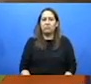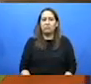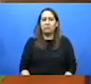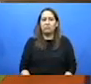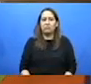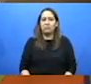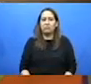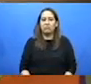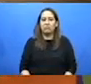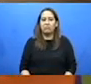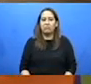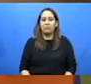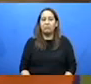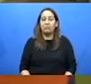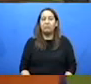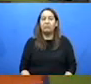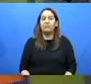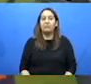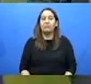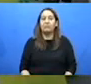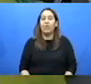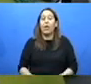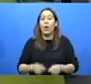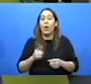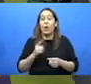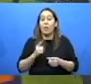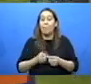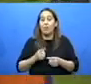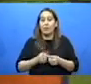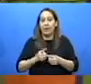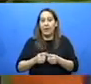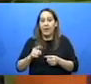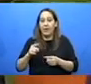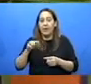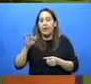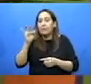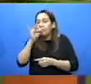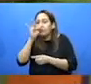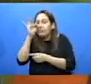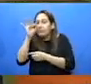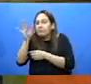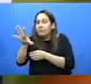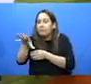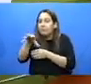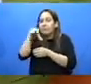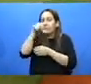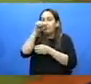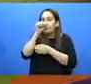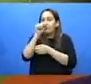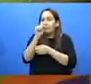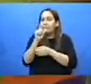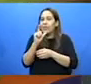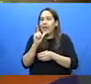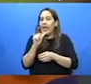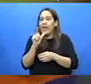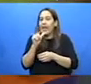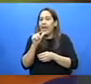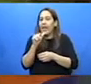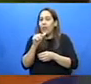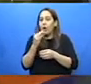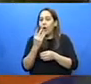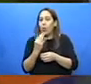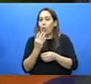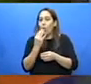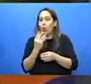Vamos ver se acertaram? Porque a planta absorveu a água com corante. Lembra que nós vimos